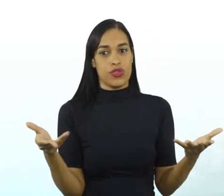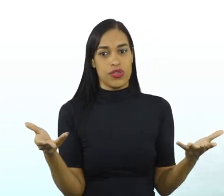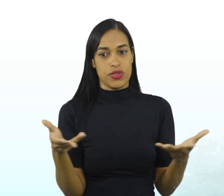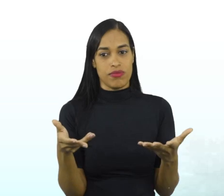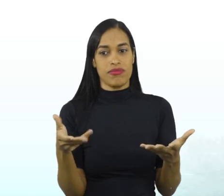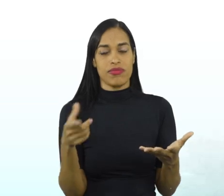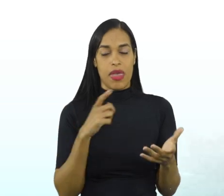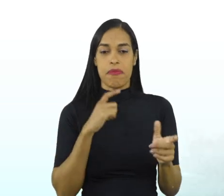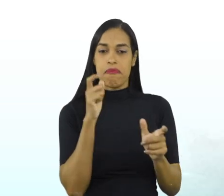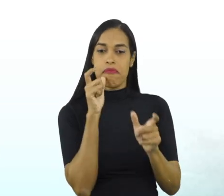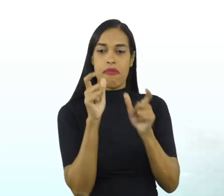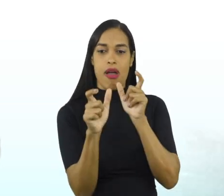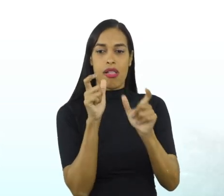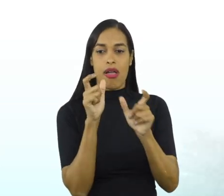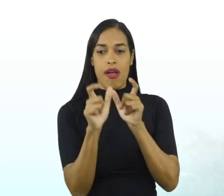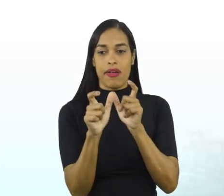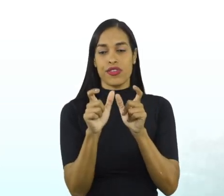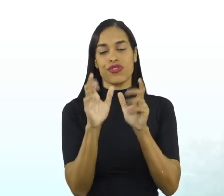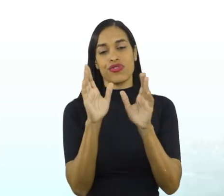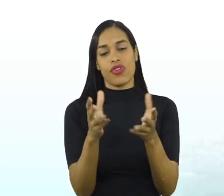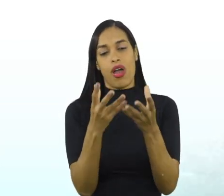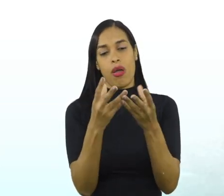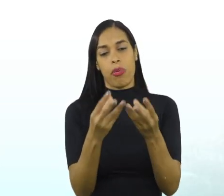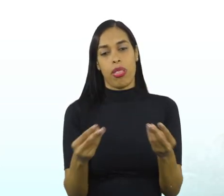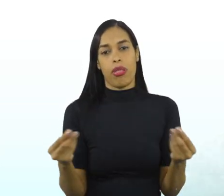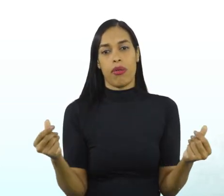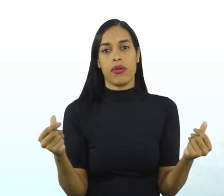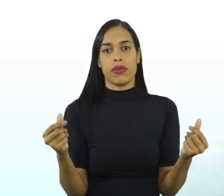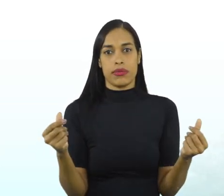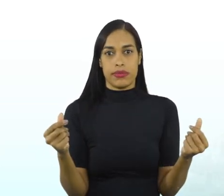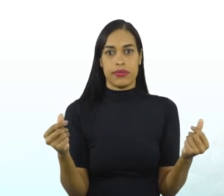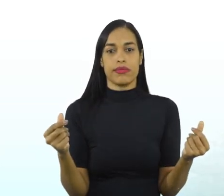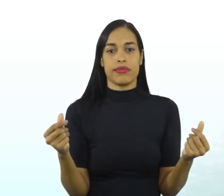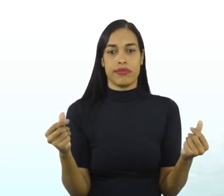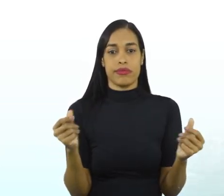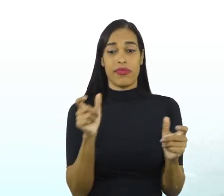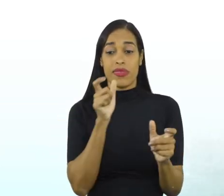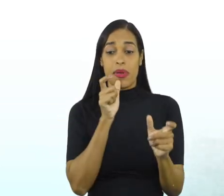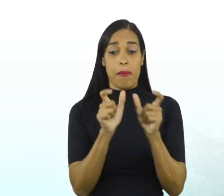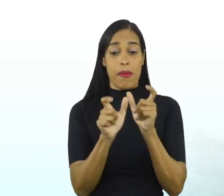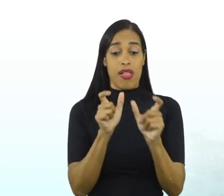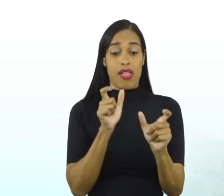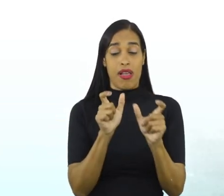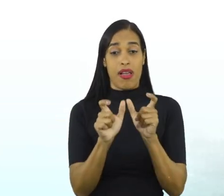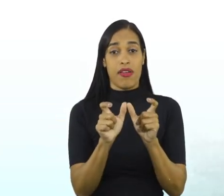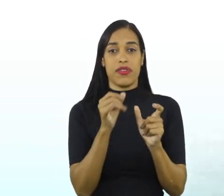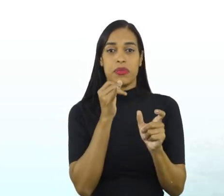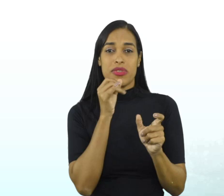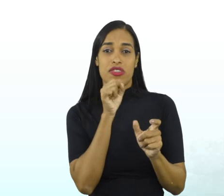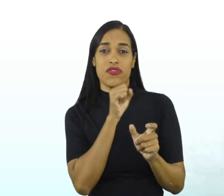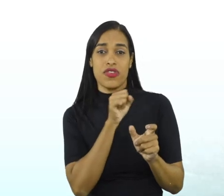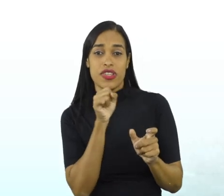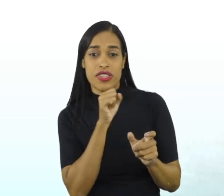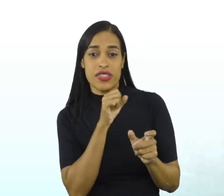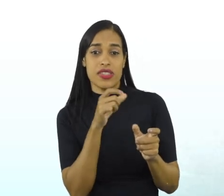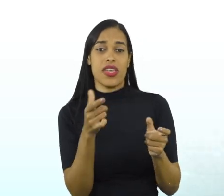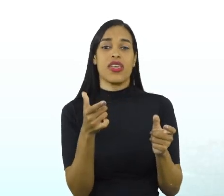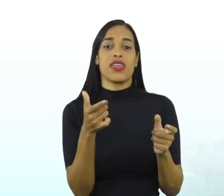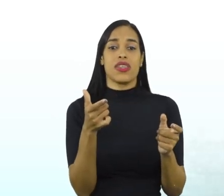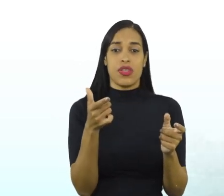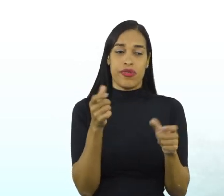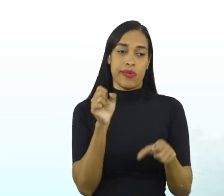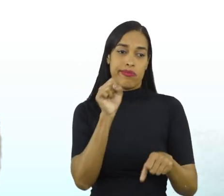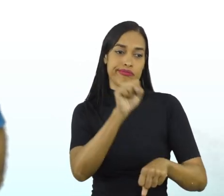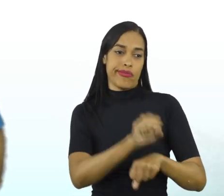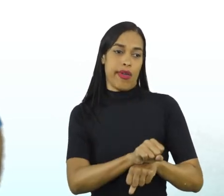Então, existem palavras que caíram em desuso, não é? Palavras que envelheceram, caducaram, ficaram